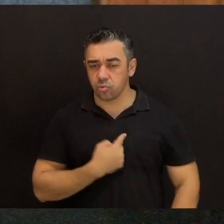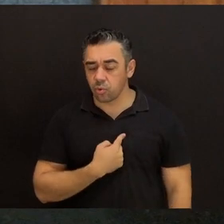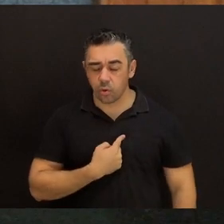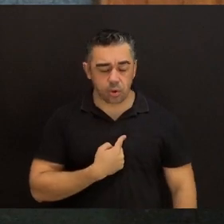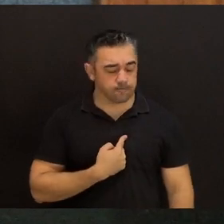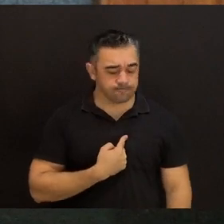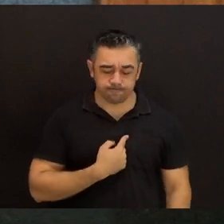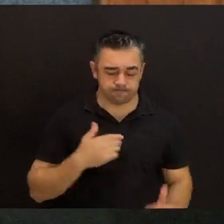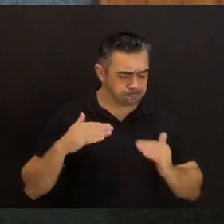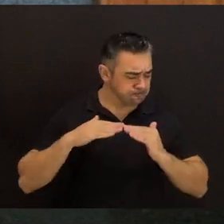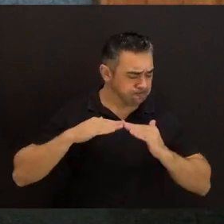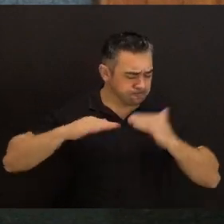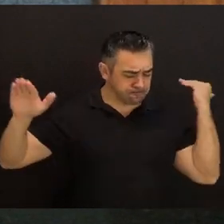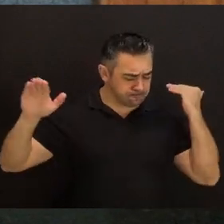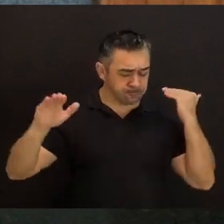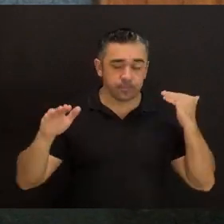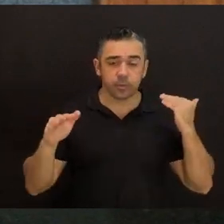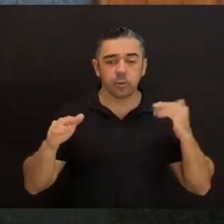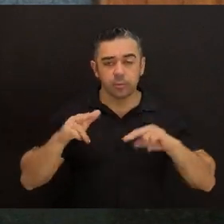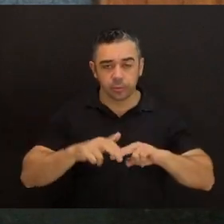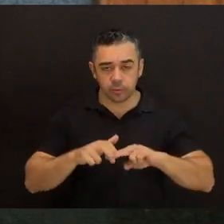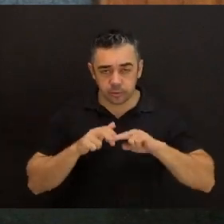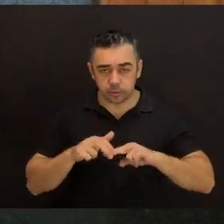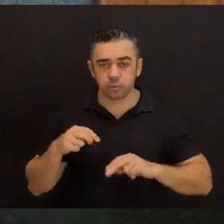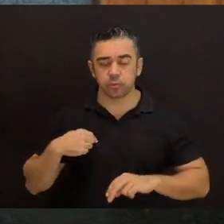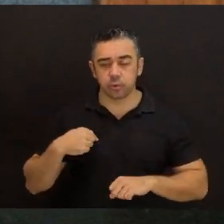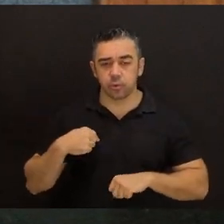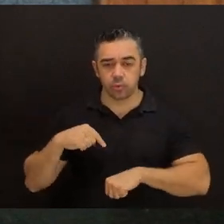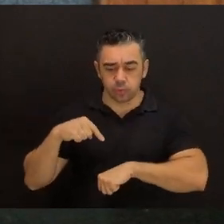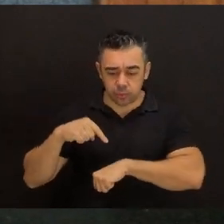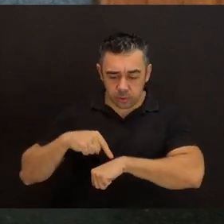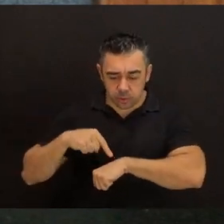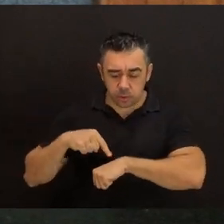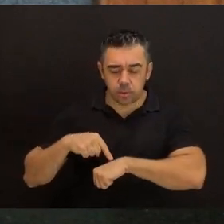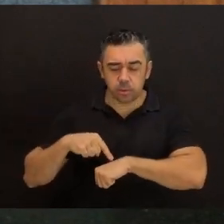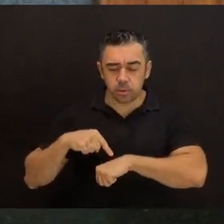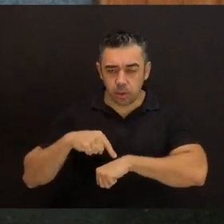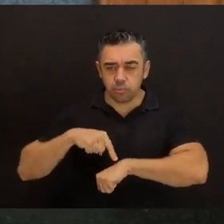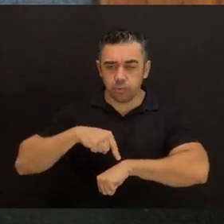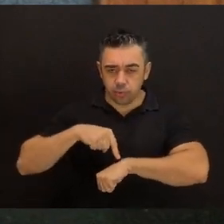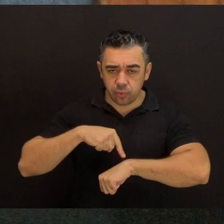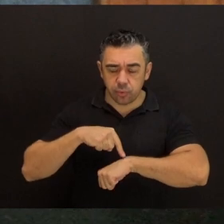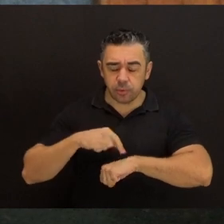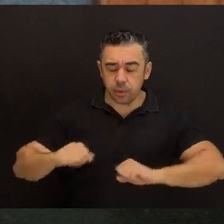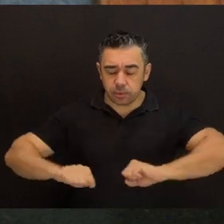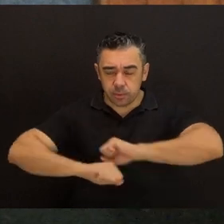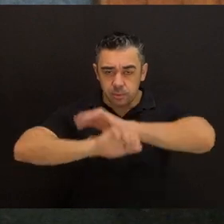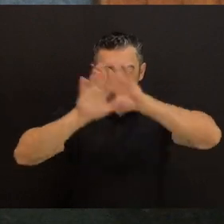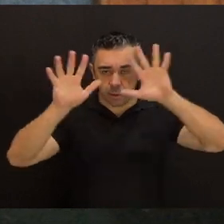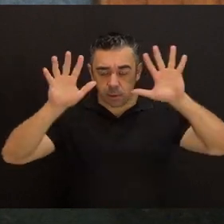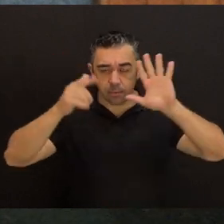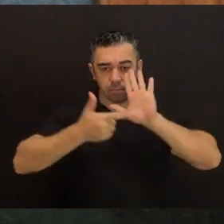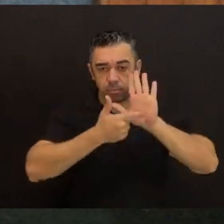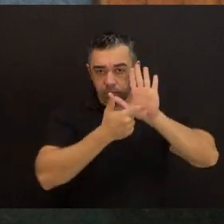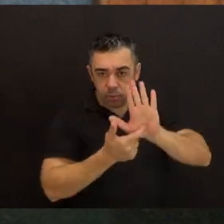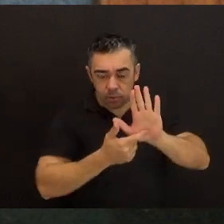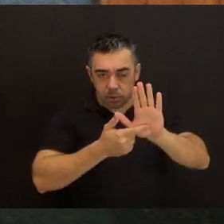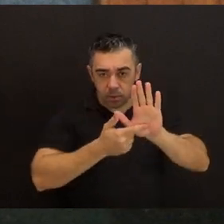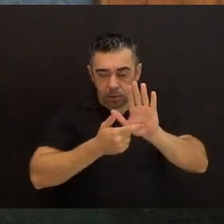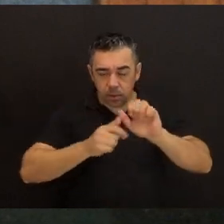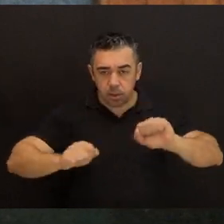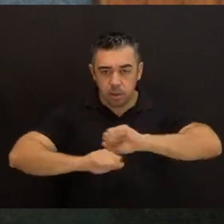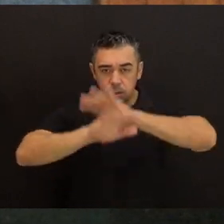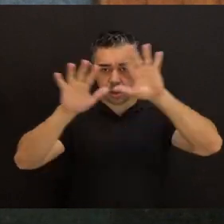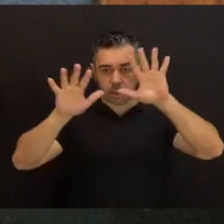indignação senhores eu fiz questão de usar aqui todo meu tempo de disponível para dar transparência clareza não